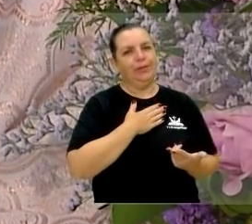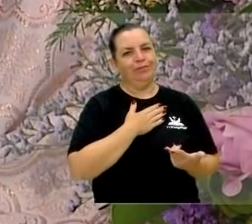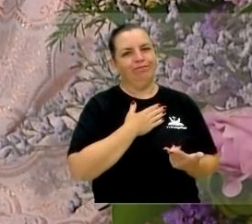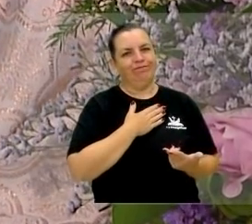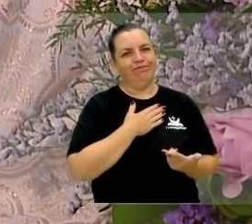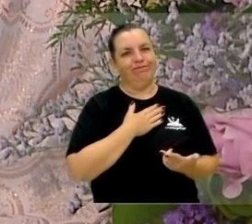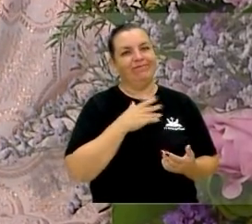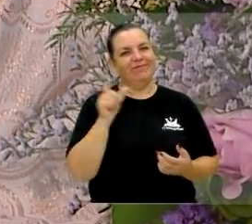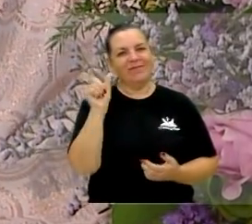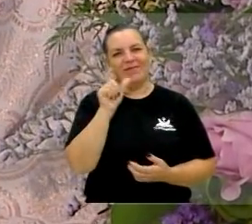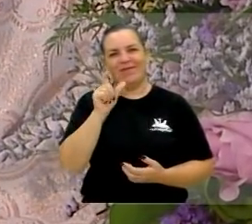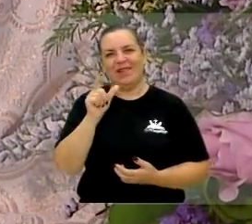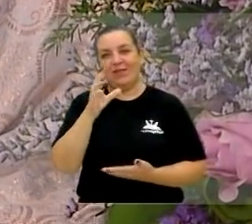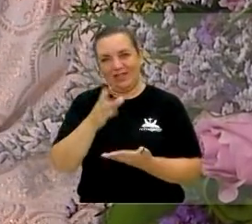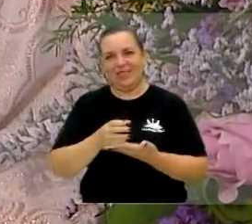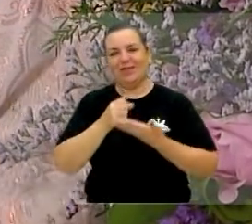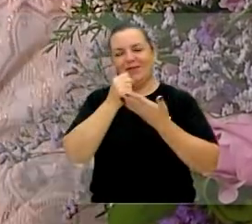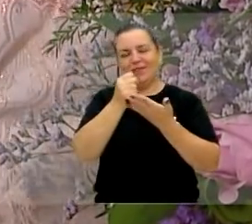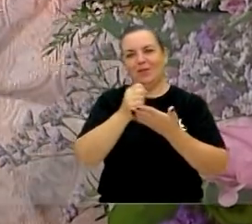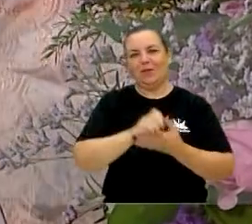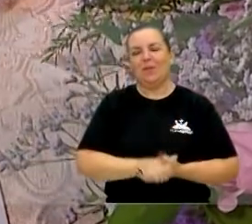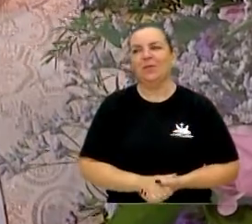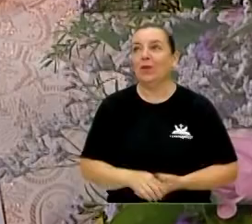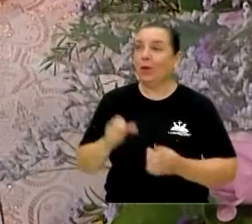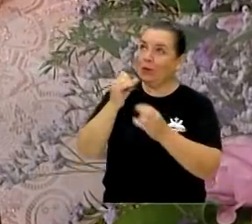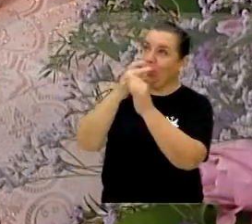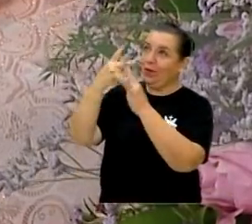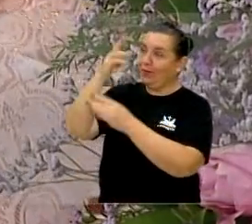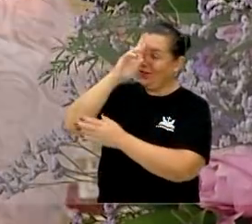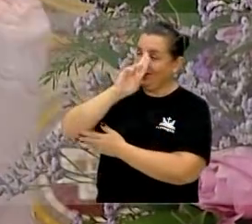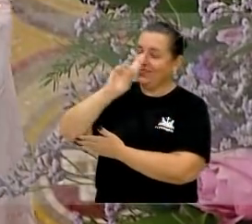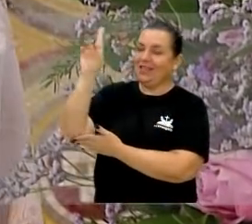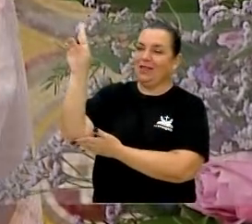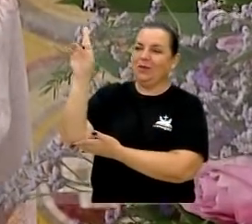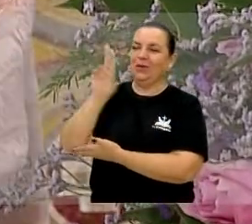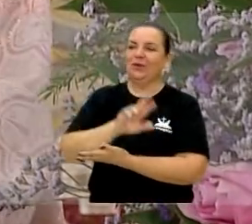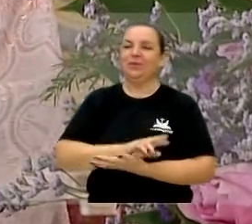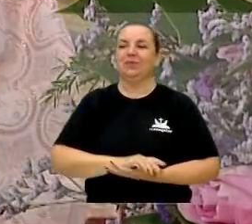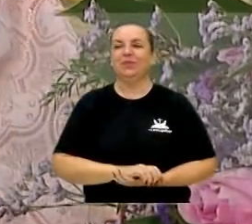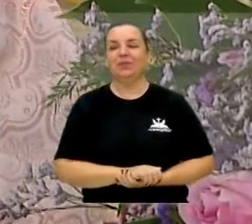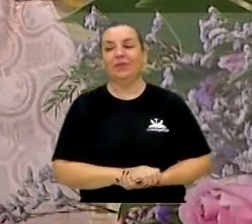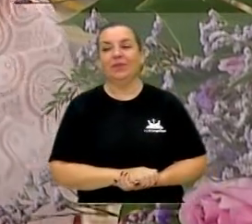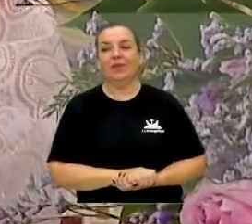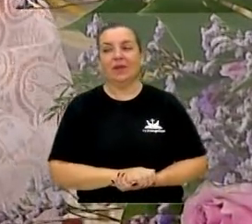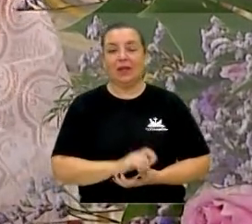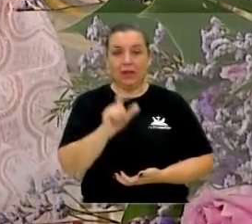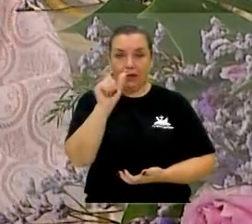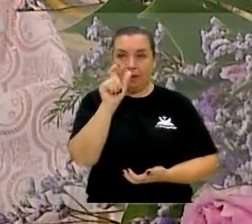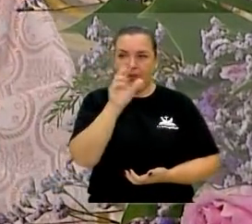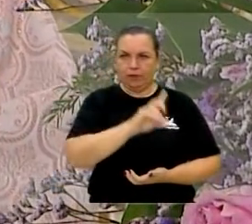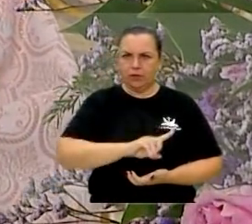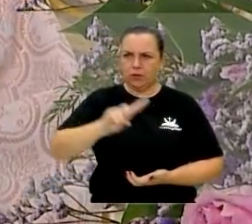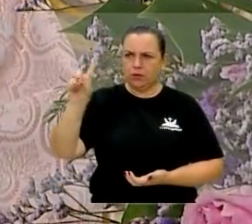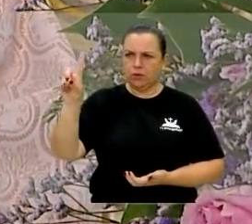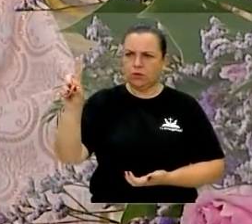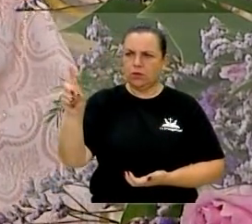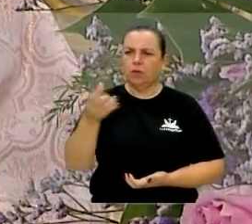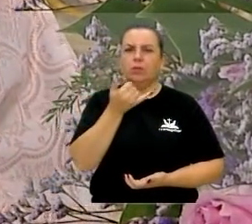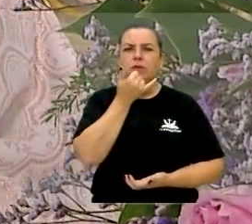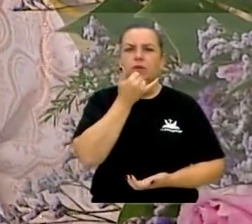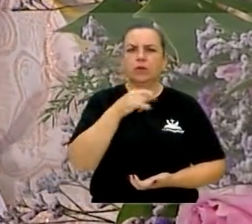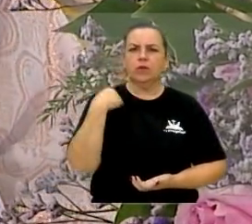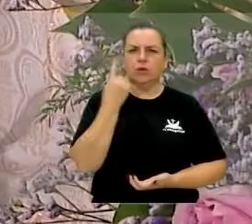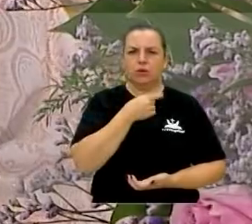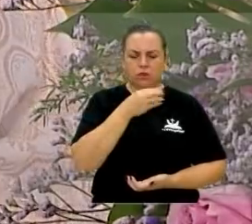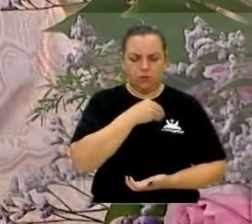Palavra da salvação. Glória a vós, Senhor. Que a palavra de Deus